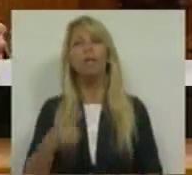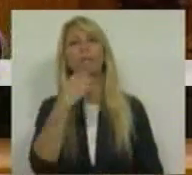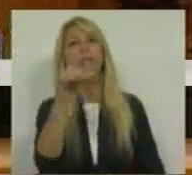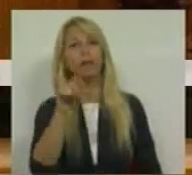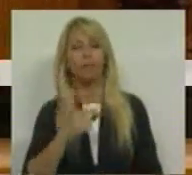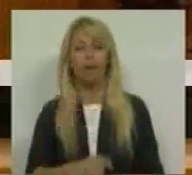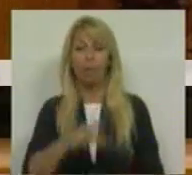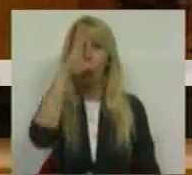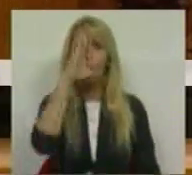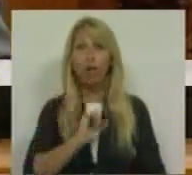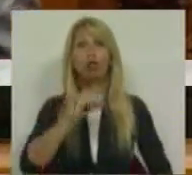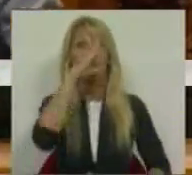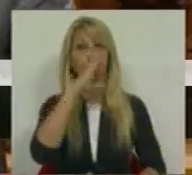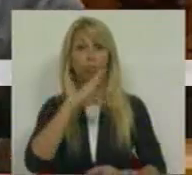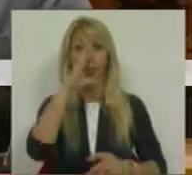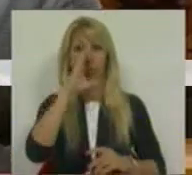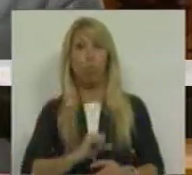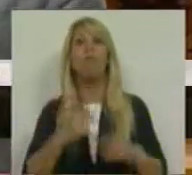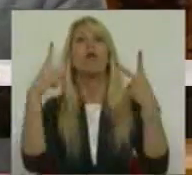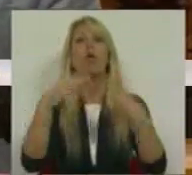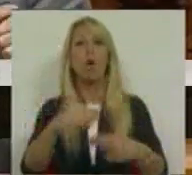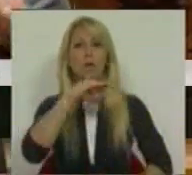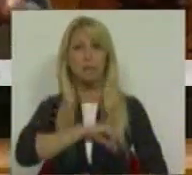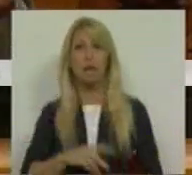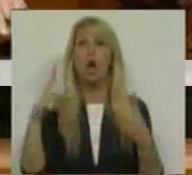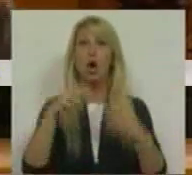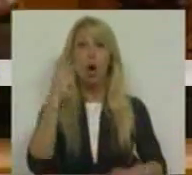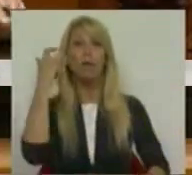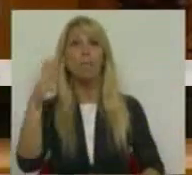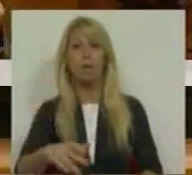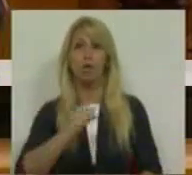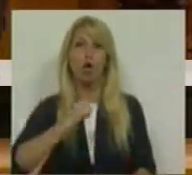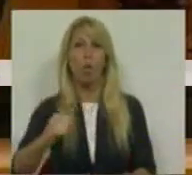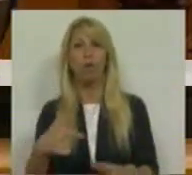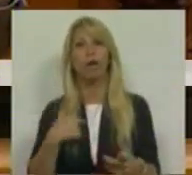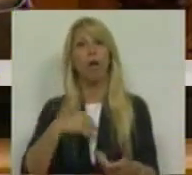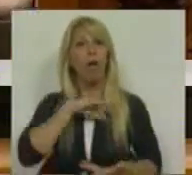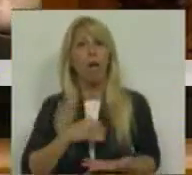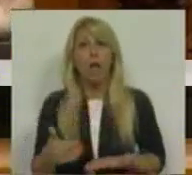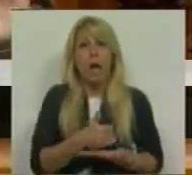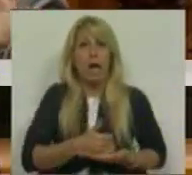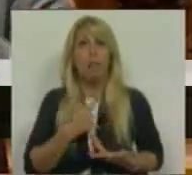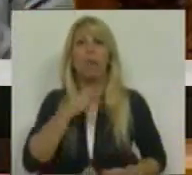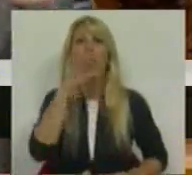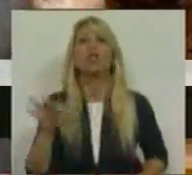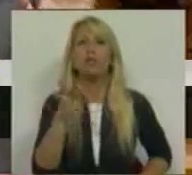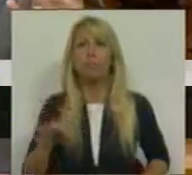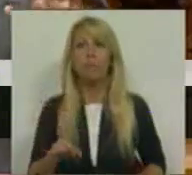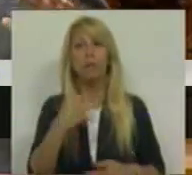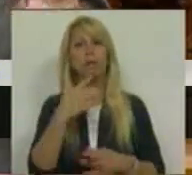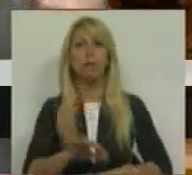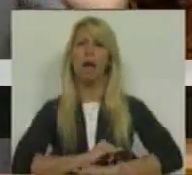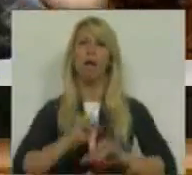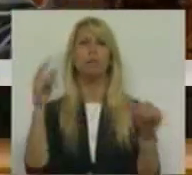Governo, que cortou nos salários, que cortou nas pensões, que atacou o rendimento das famílias, dizia-nos ele que é